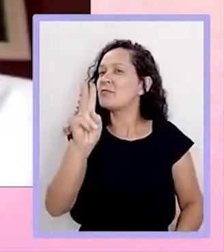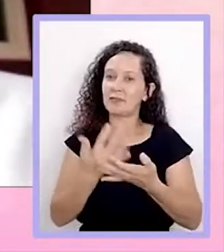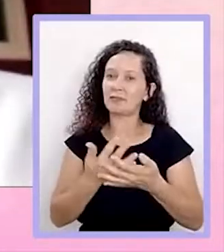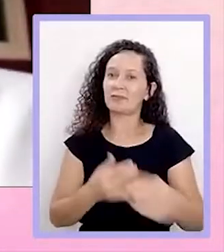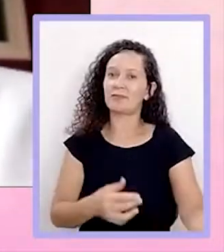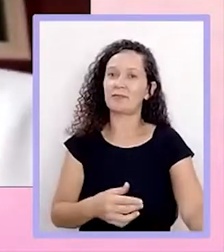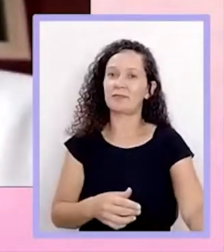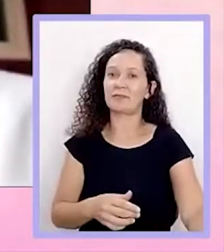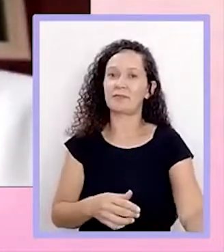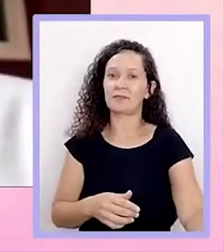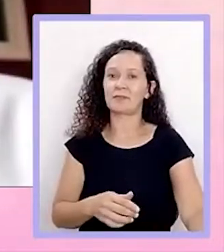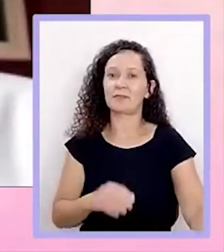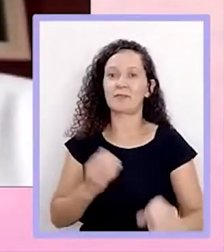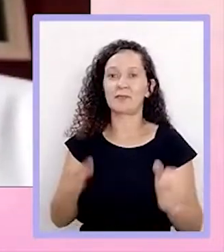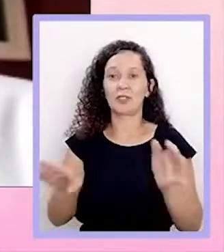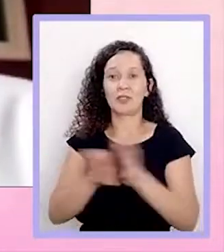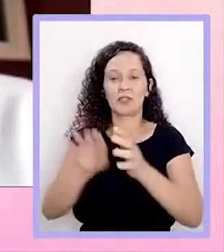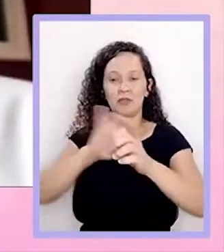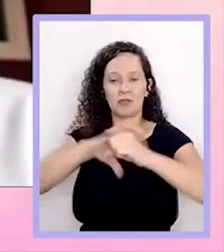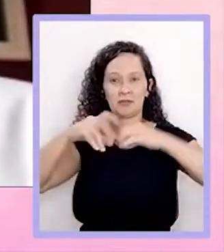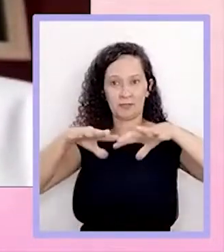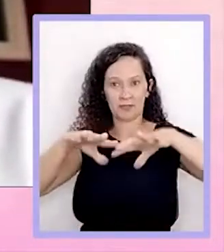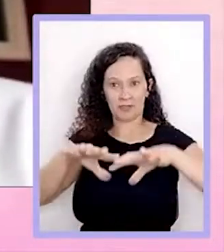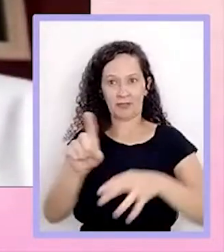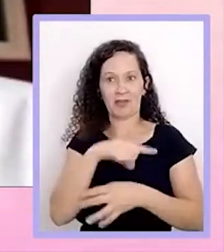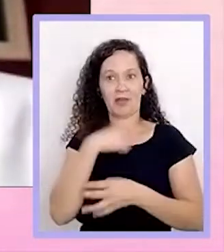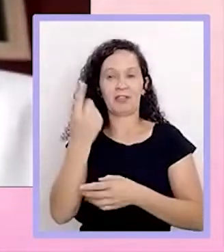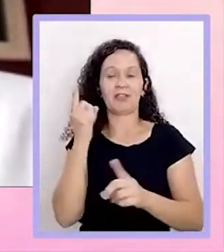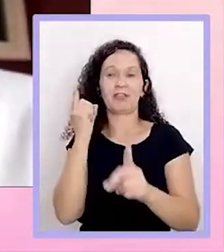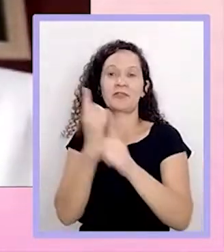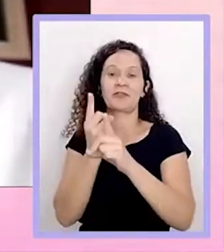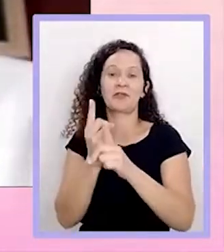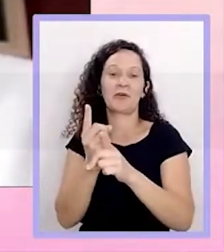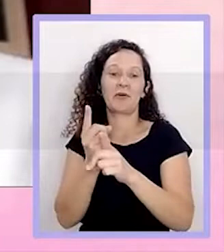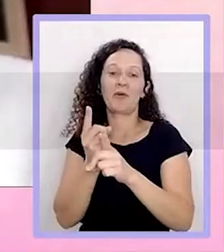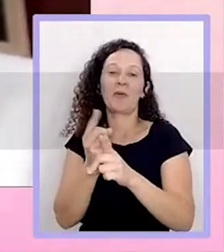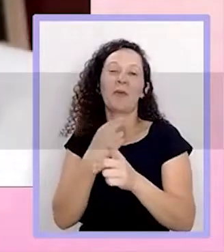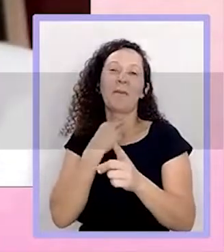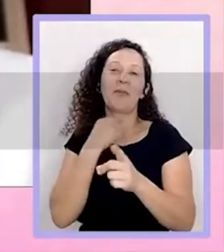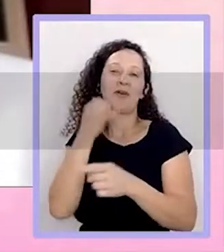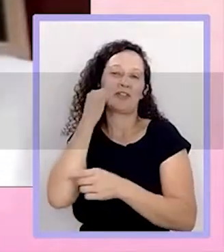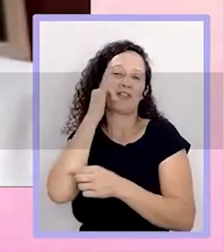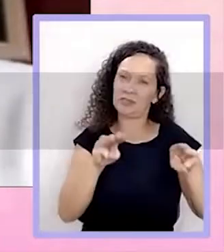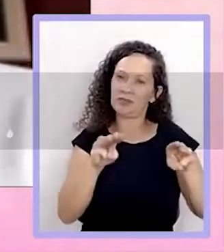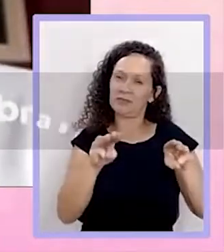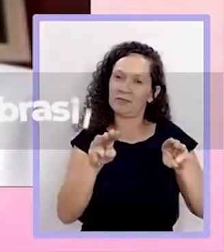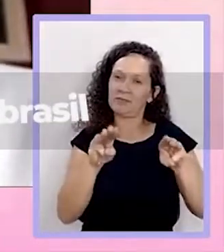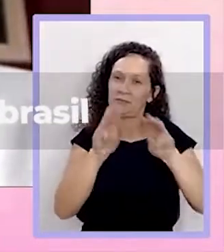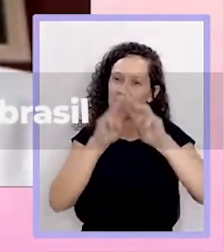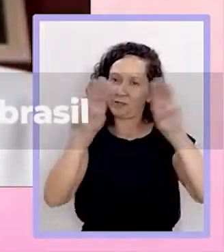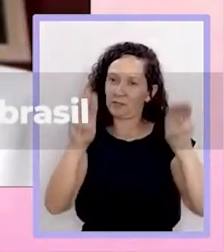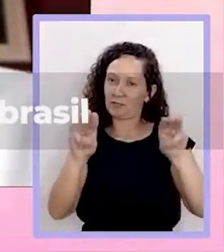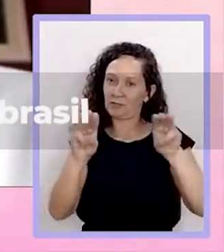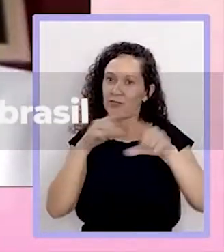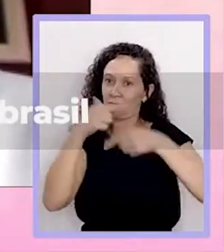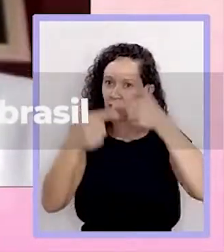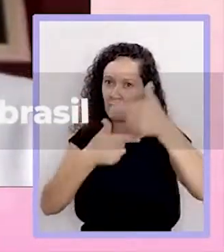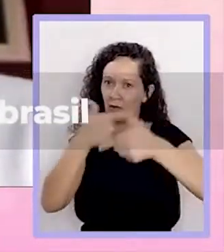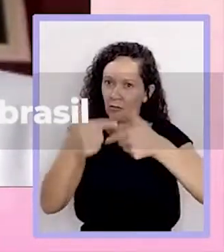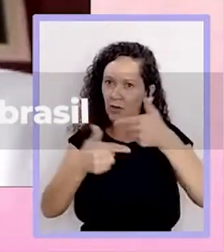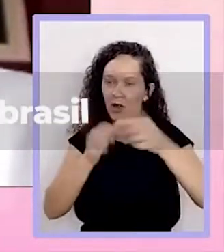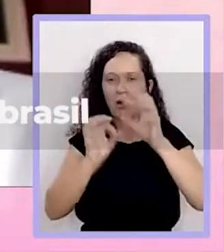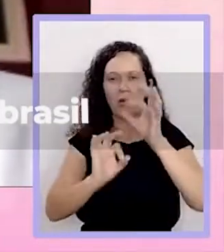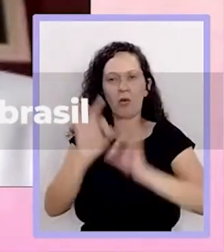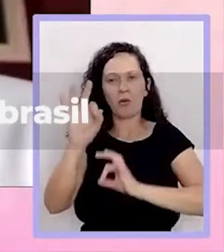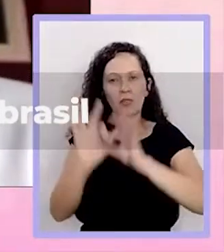né? A pandemia nos colocou numa situação inevitável, né? Ou o museu trabalha, né, ou usou esse tempo